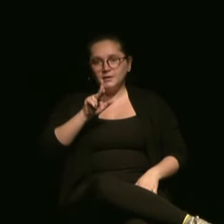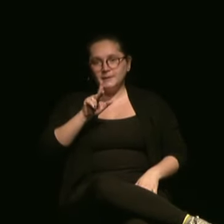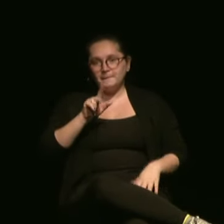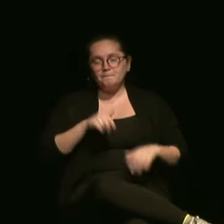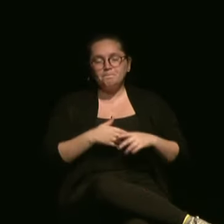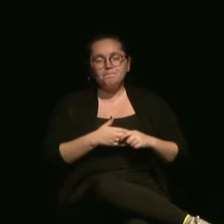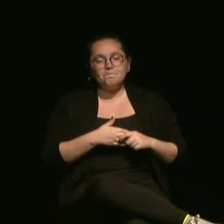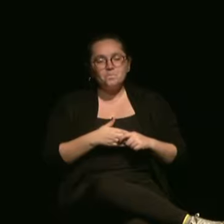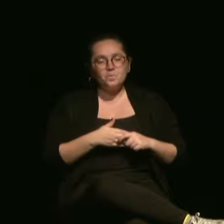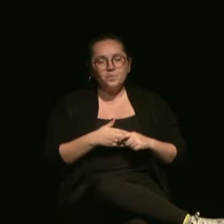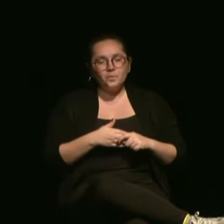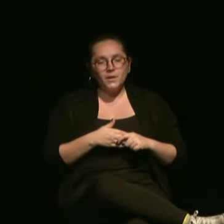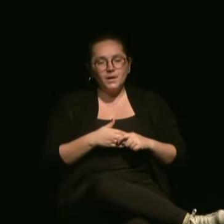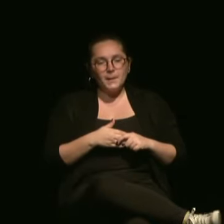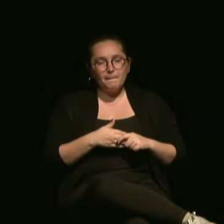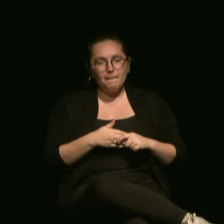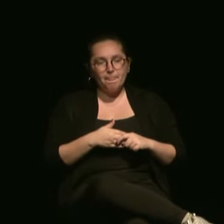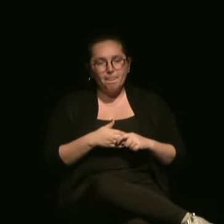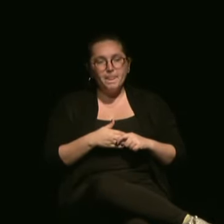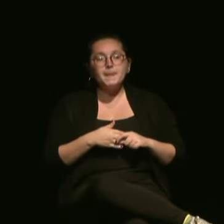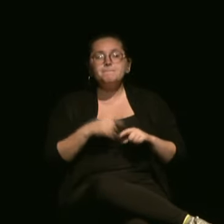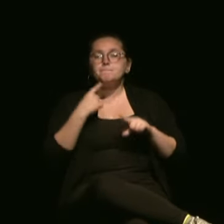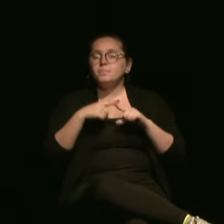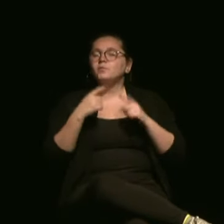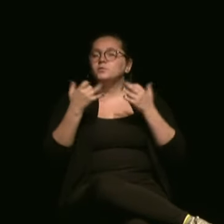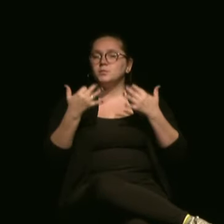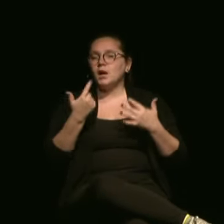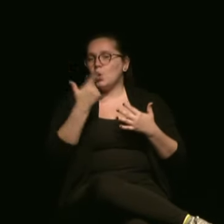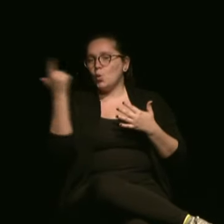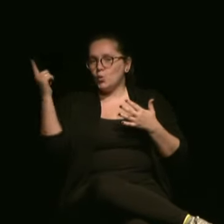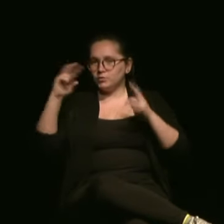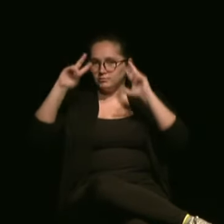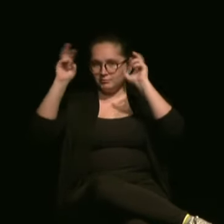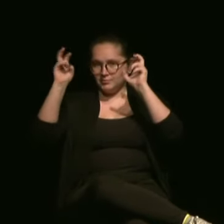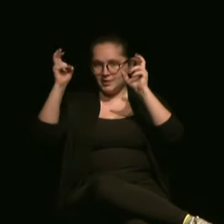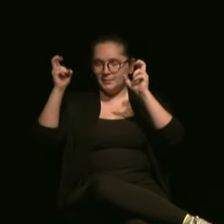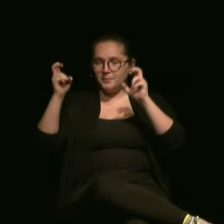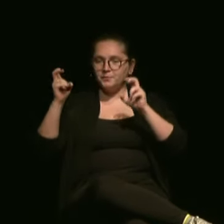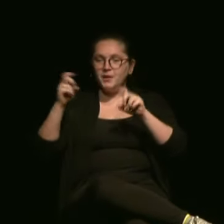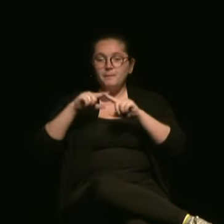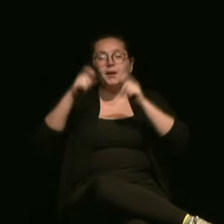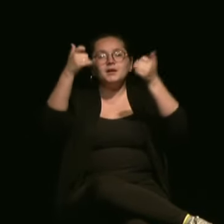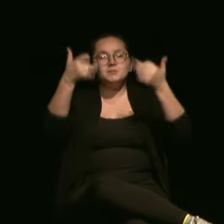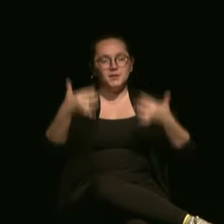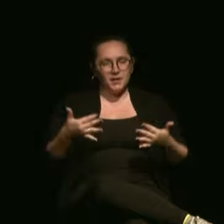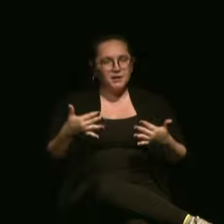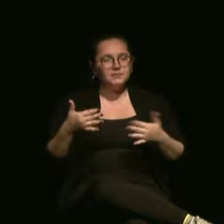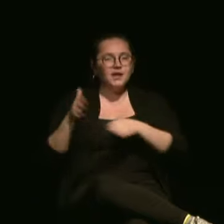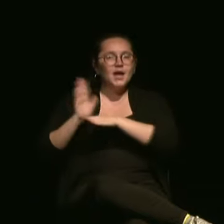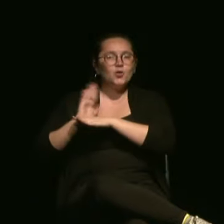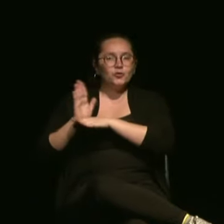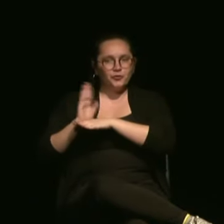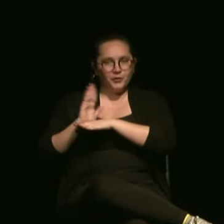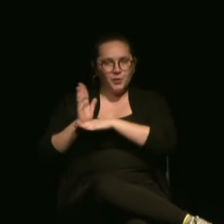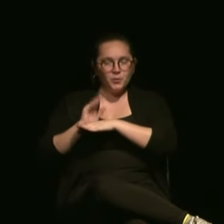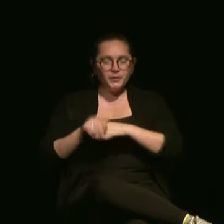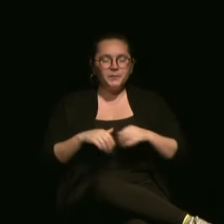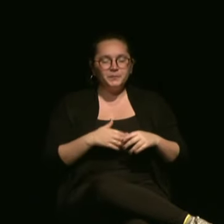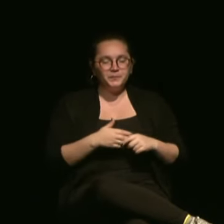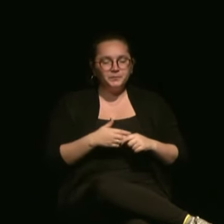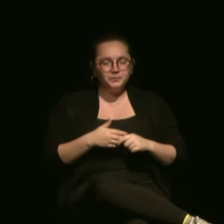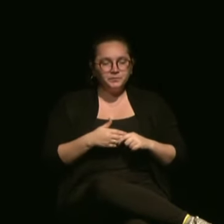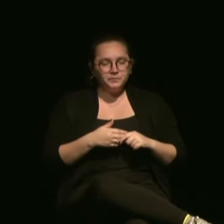aqui. Um desvio para um filme que influenciou muito o Coutinho, do qual eu vou falar agora para vocês.